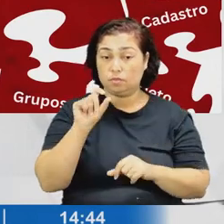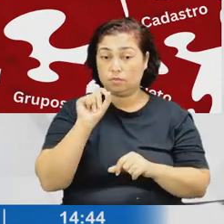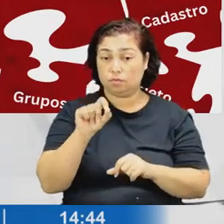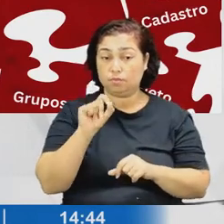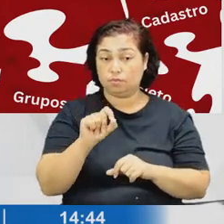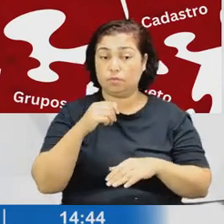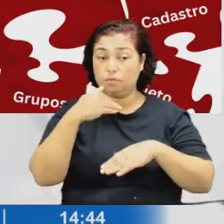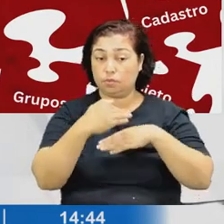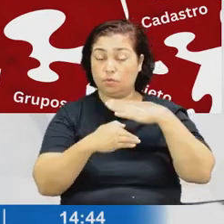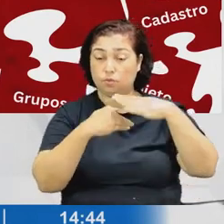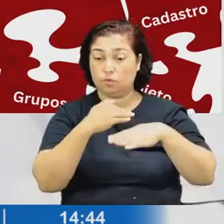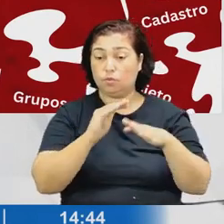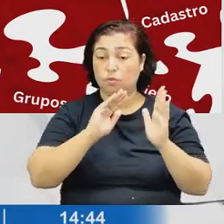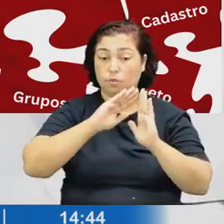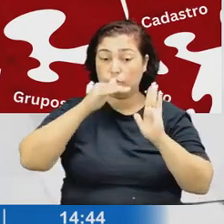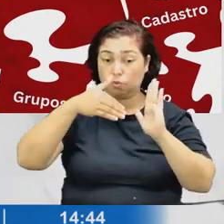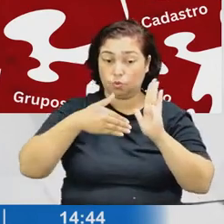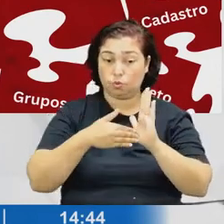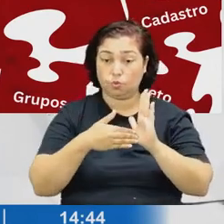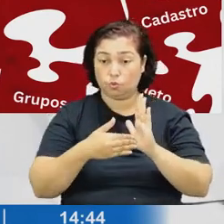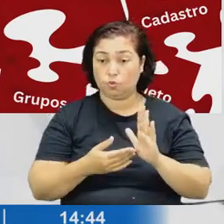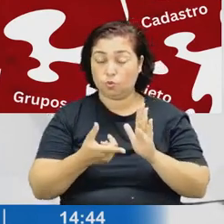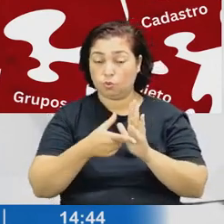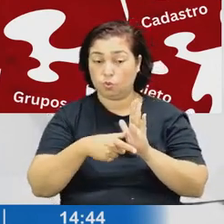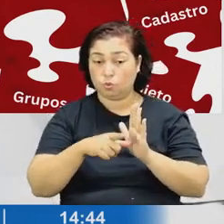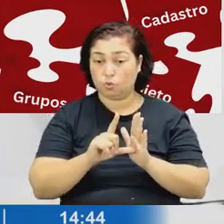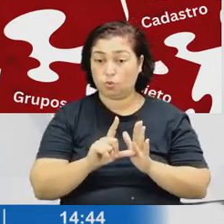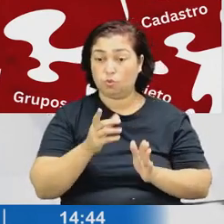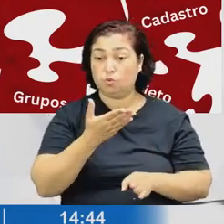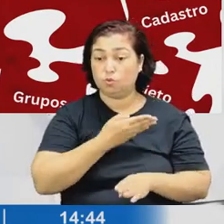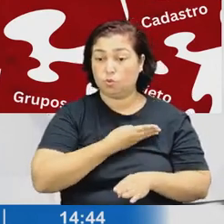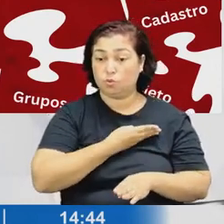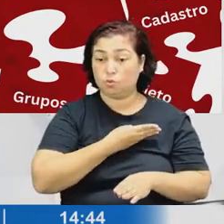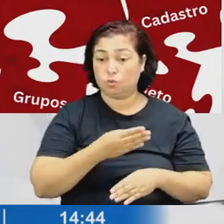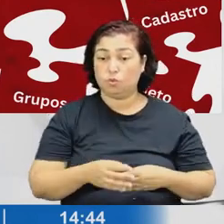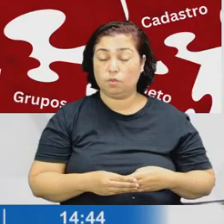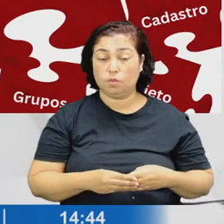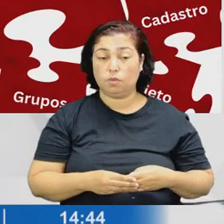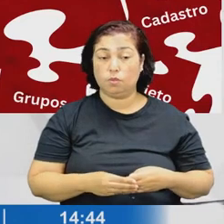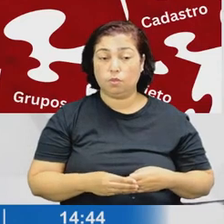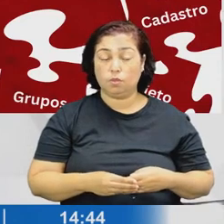constrói todo quebra-cabeça antes do coleguinha ganha